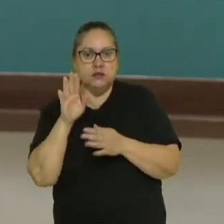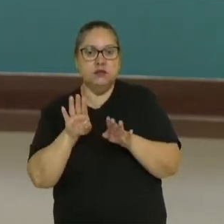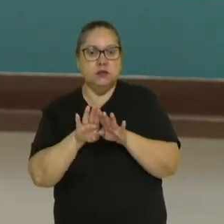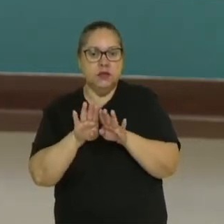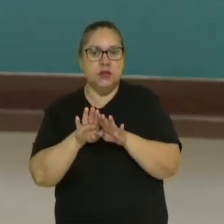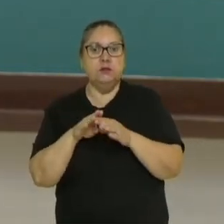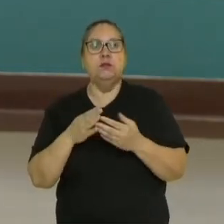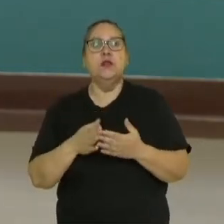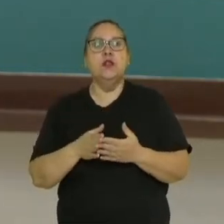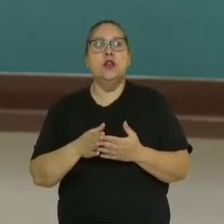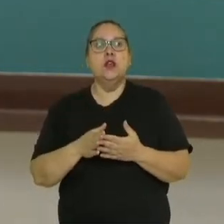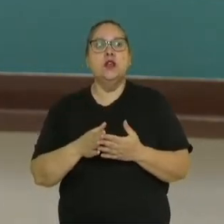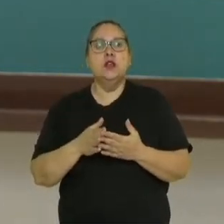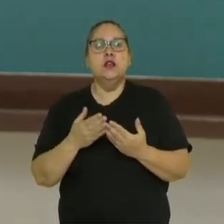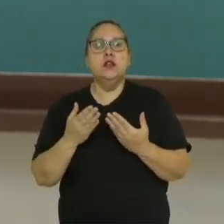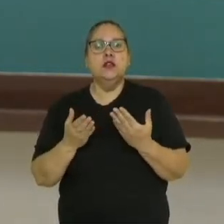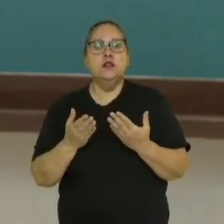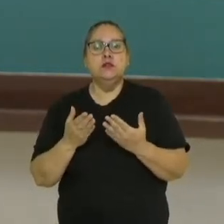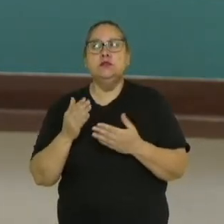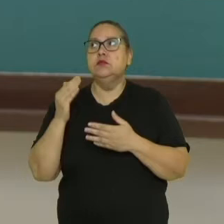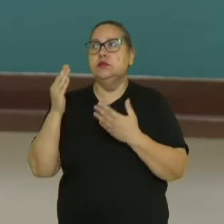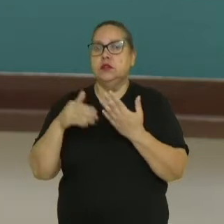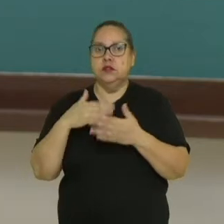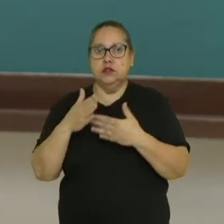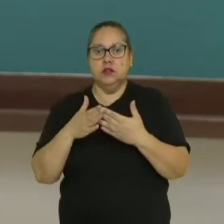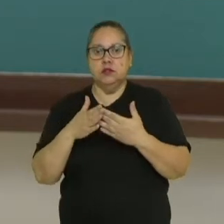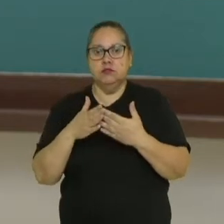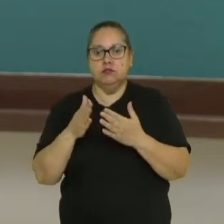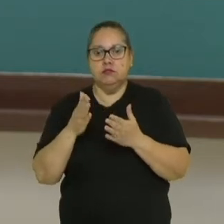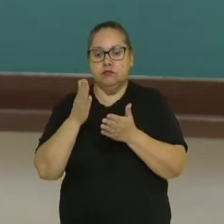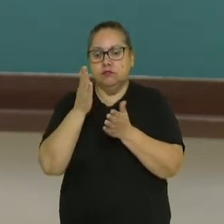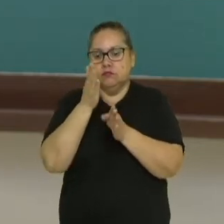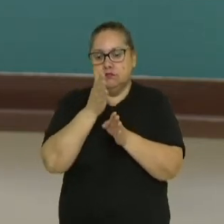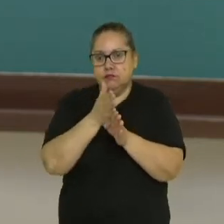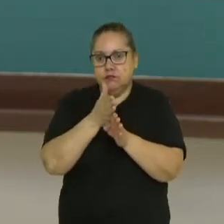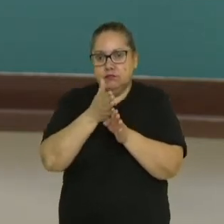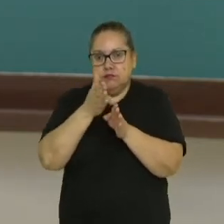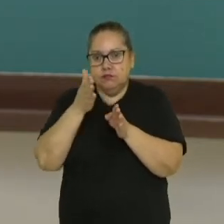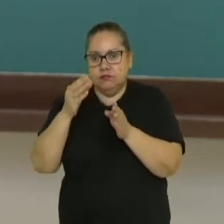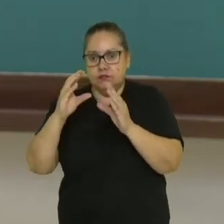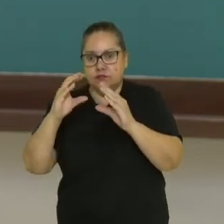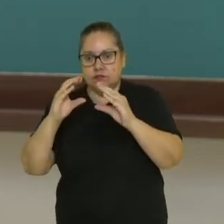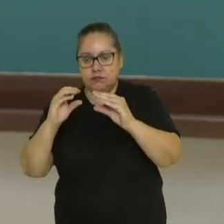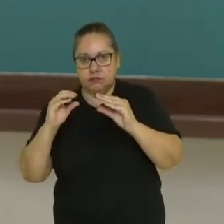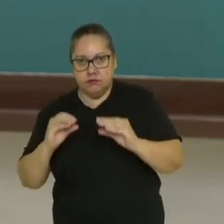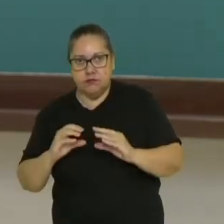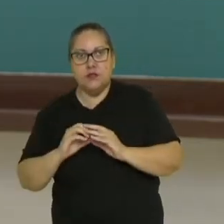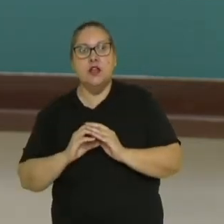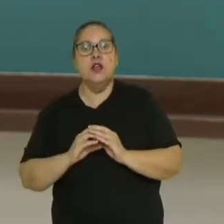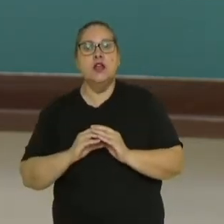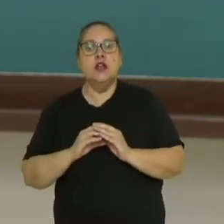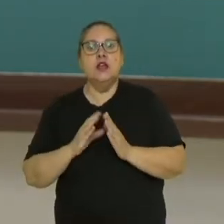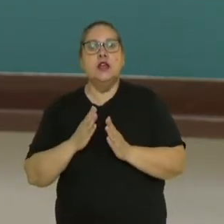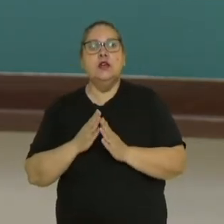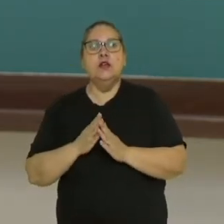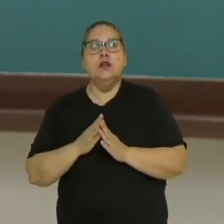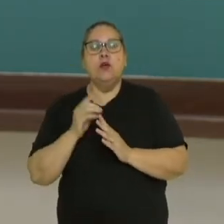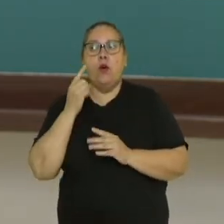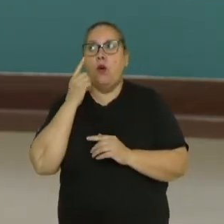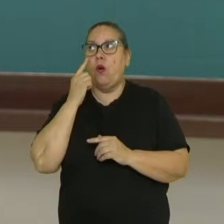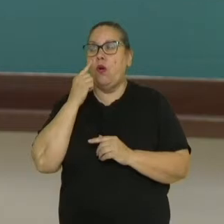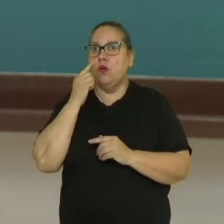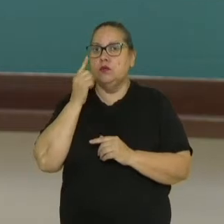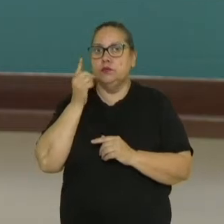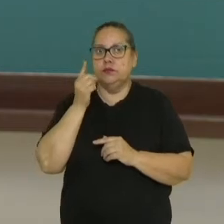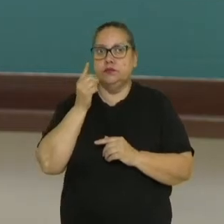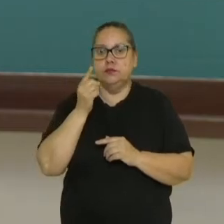masculinos. Então, é através da divisão meiose que vai originar esses gametas. Olha lá,